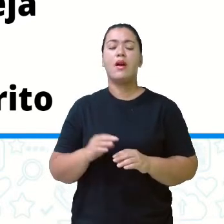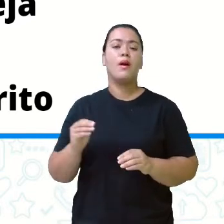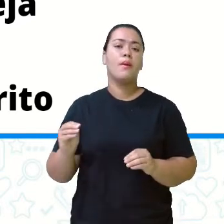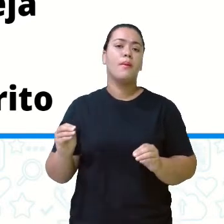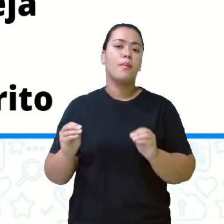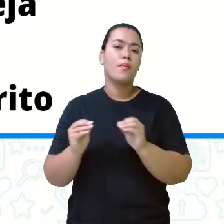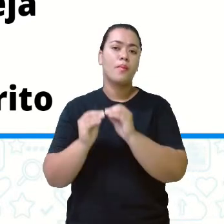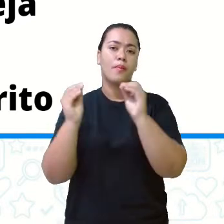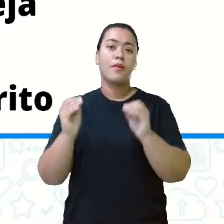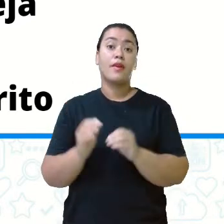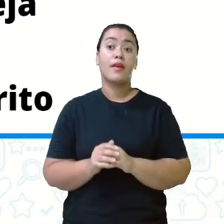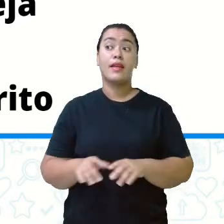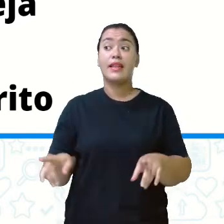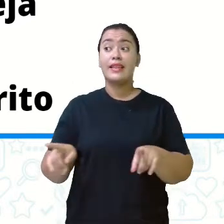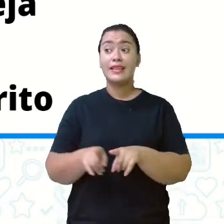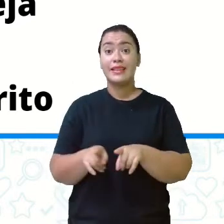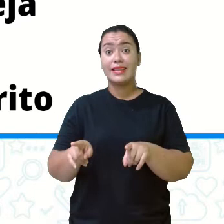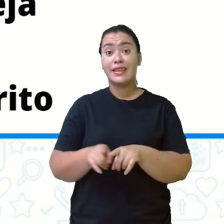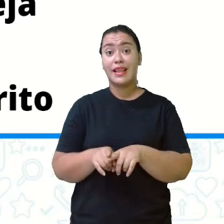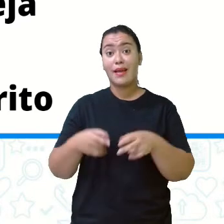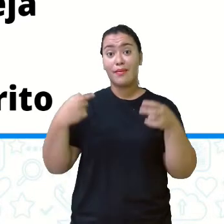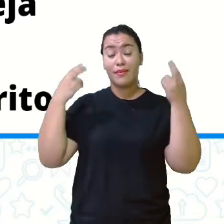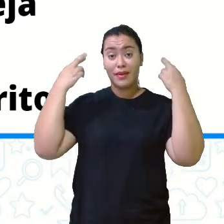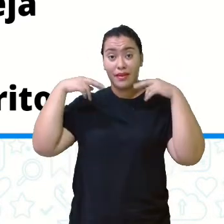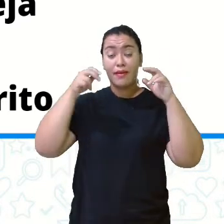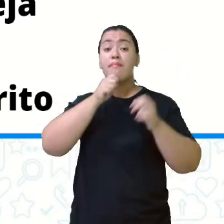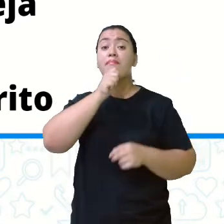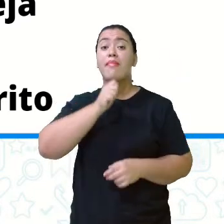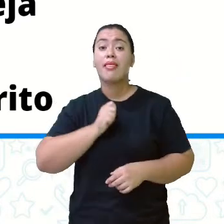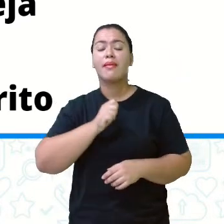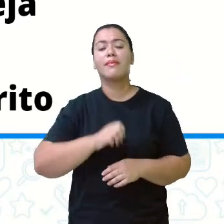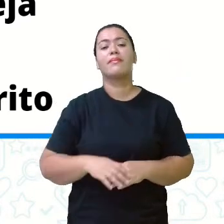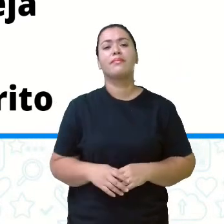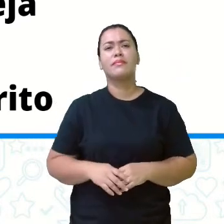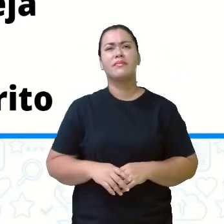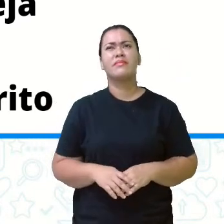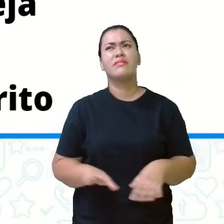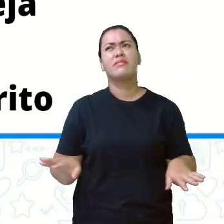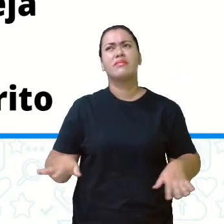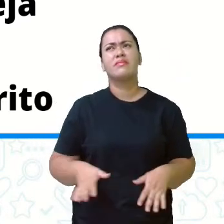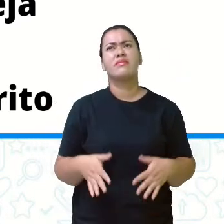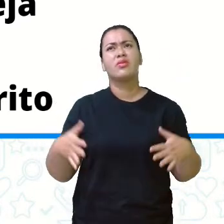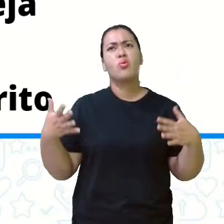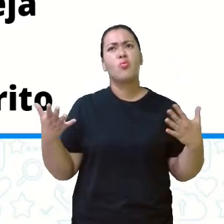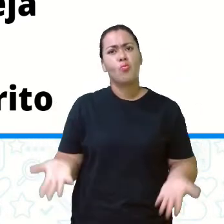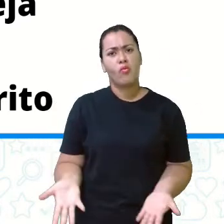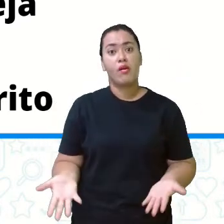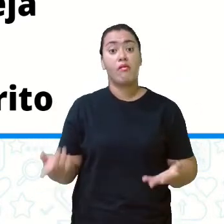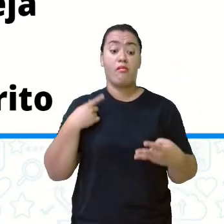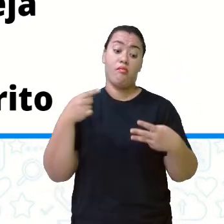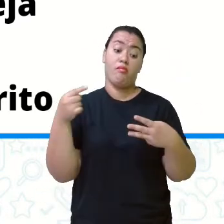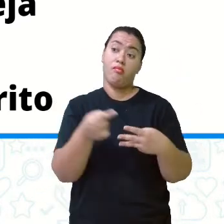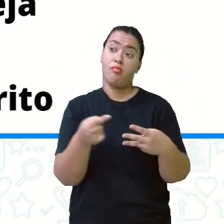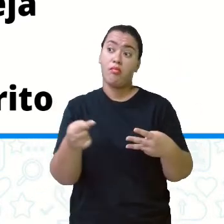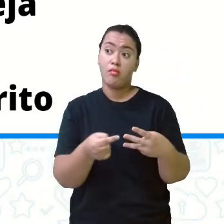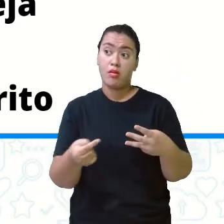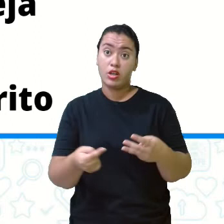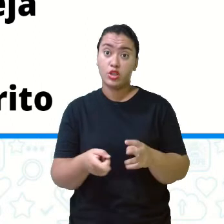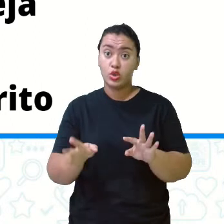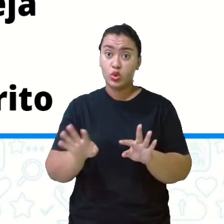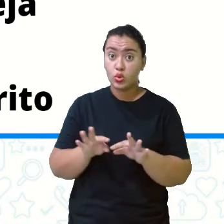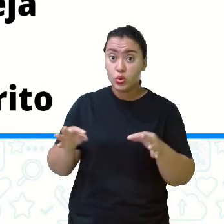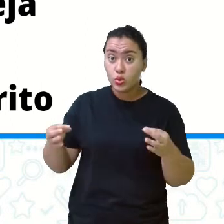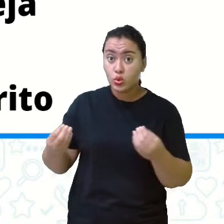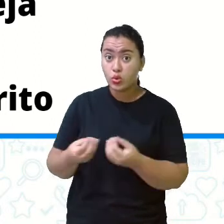beijo, cabrito. E aí, qual é a alternativa em que todos